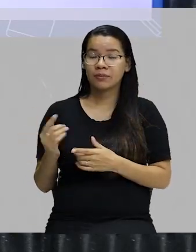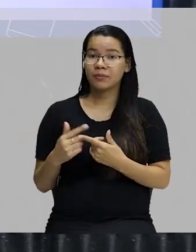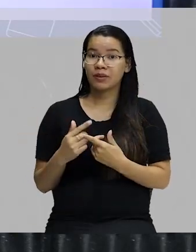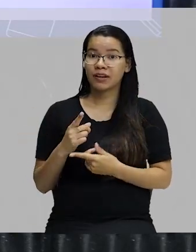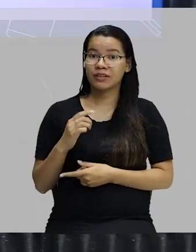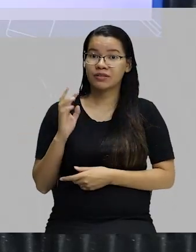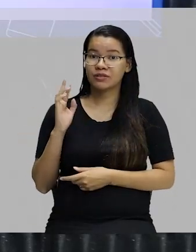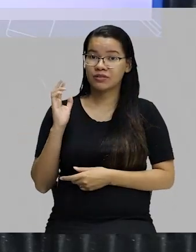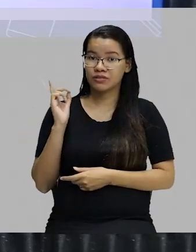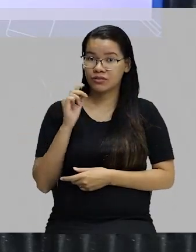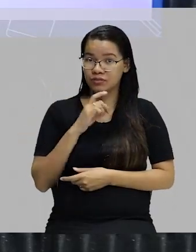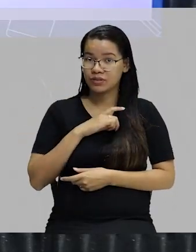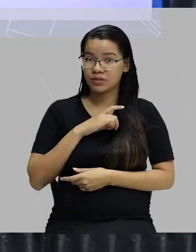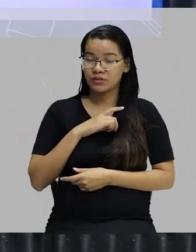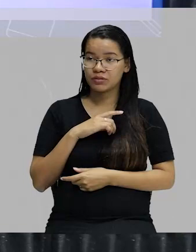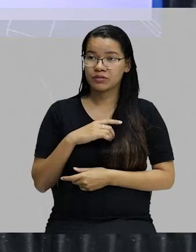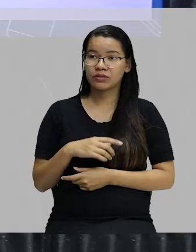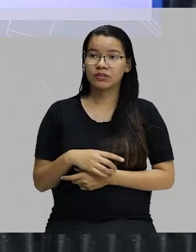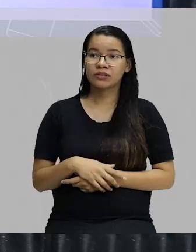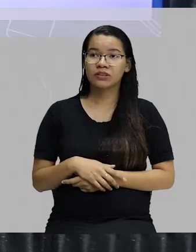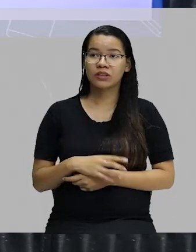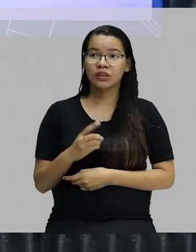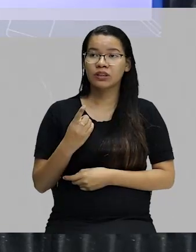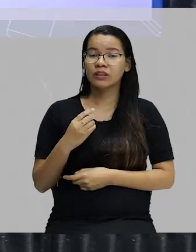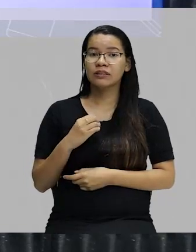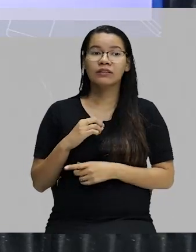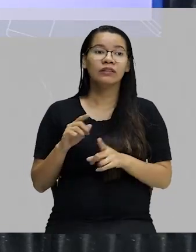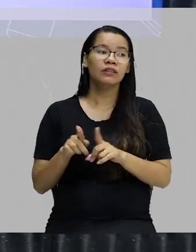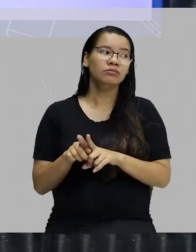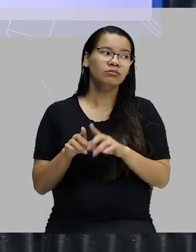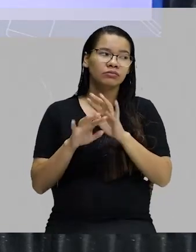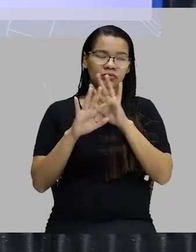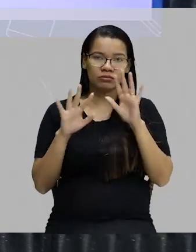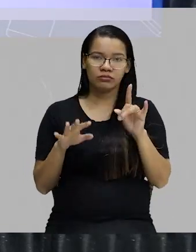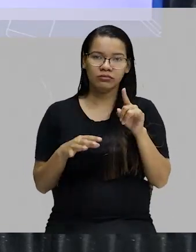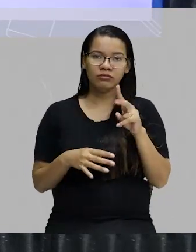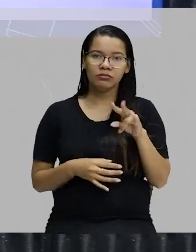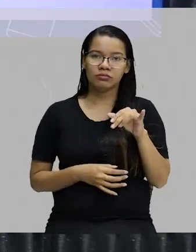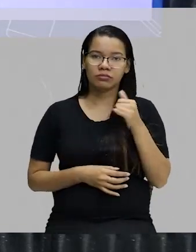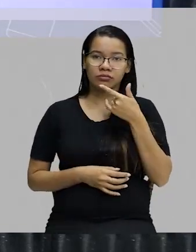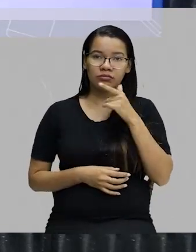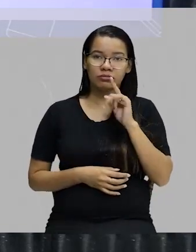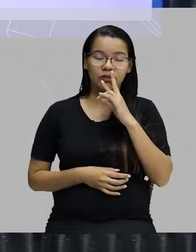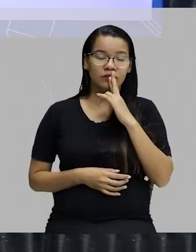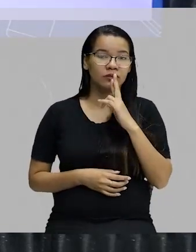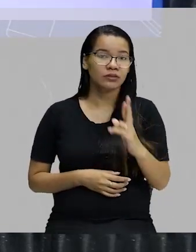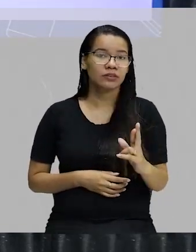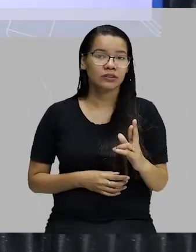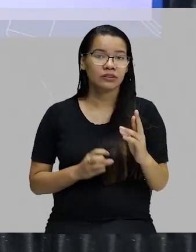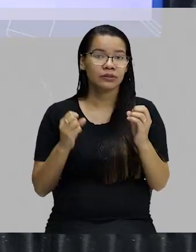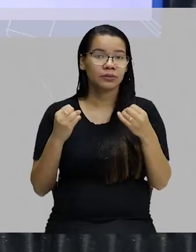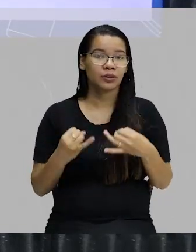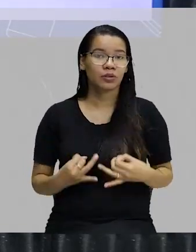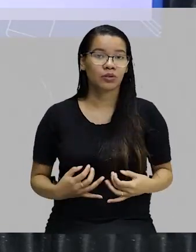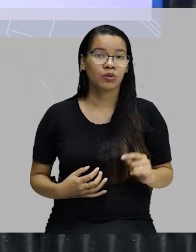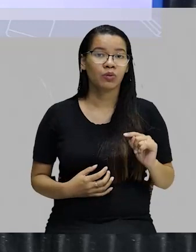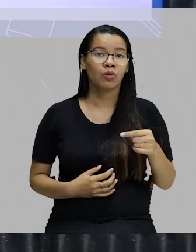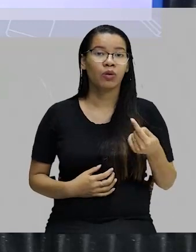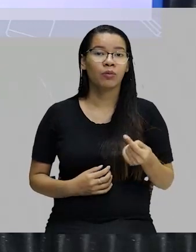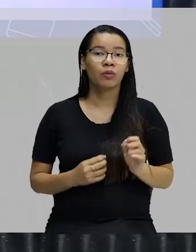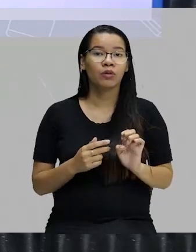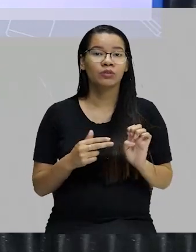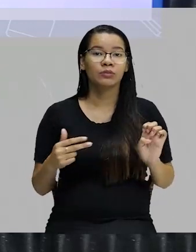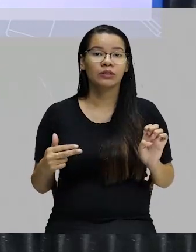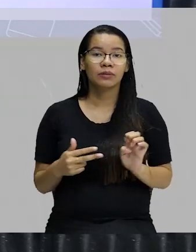raro, certo? E óbvio, né, você vai conseguir sim dar a resposta, dizer qual é o próximo elemento e perceba